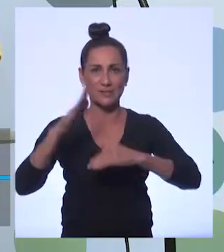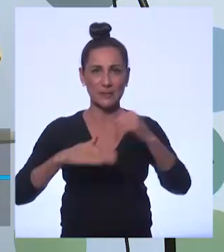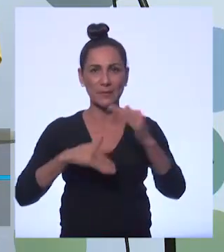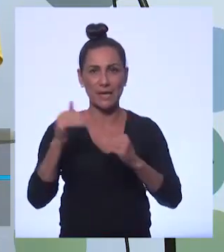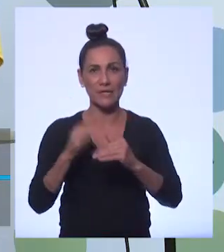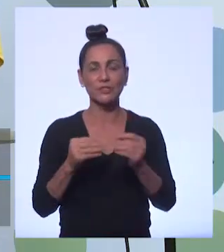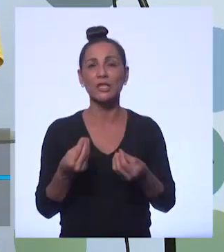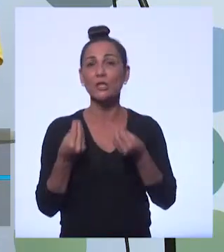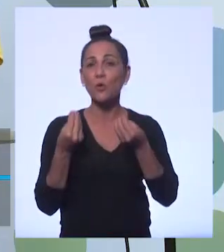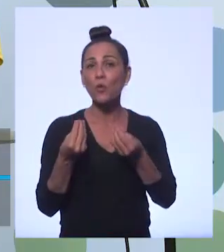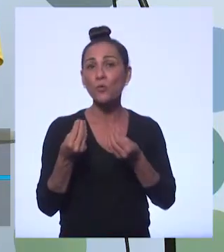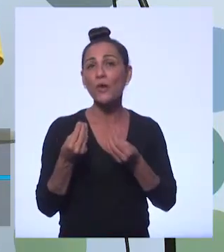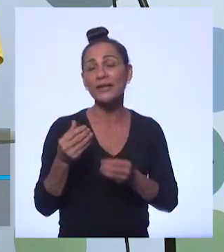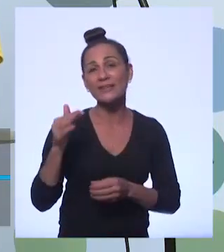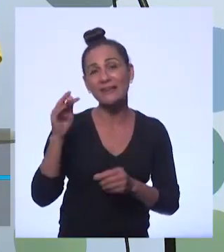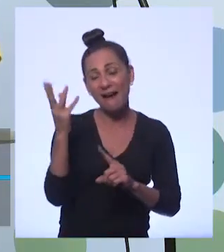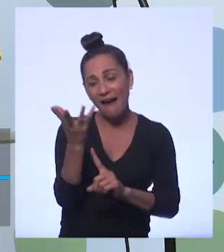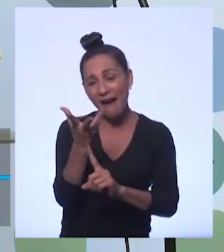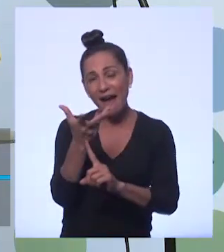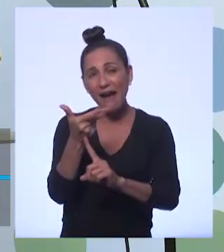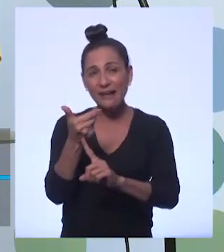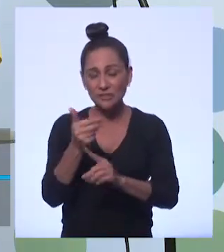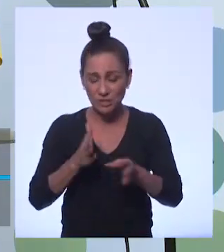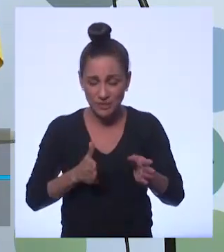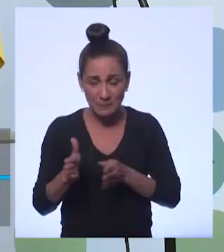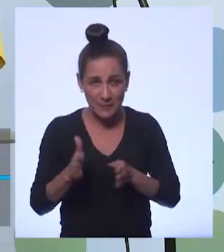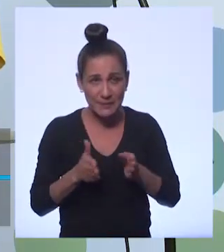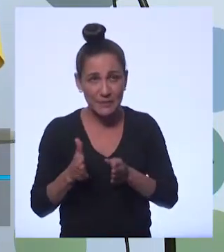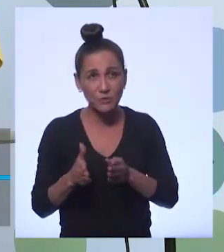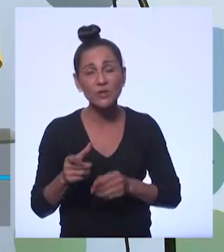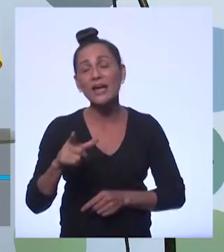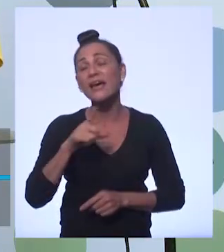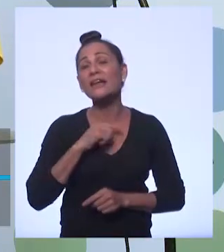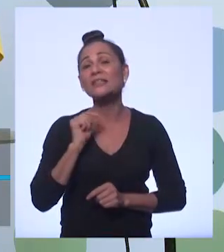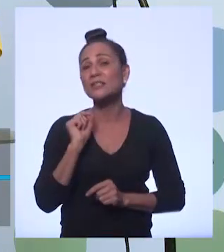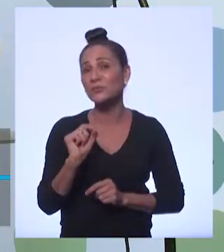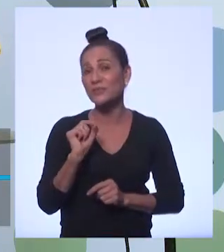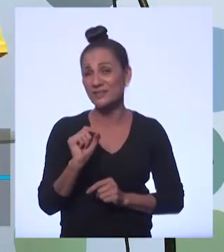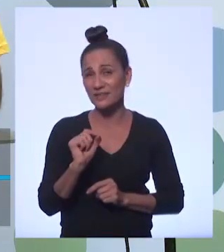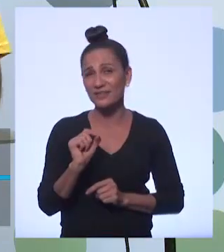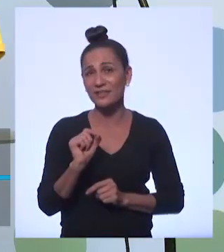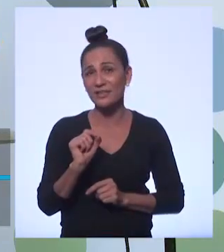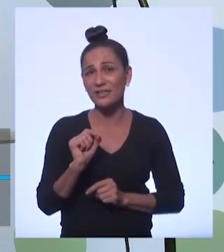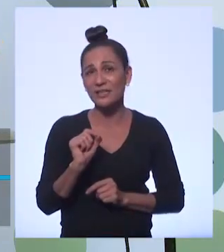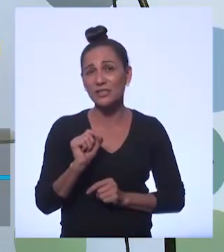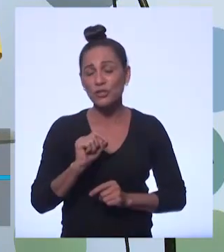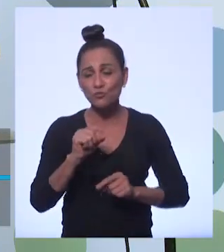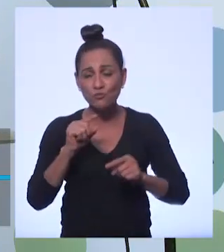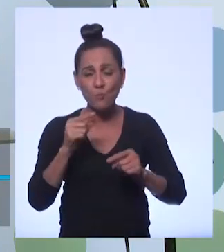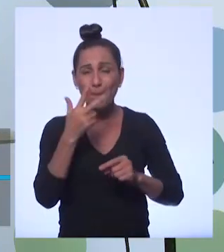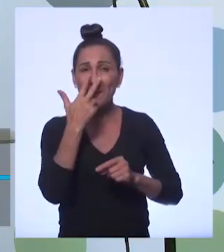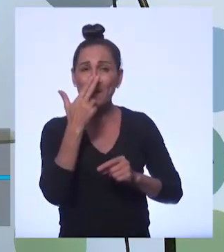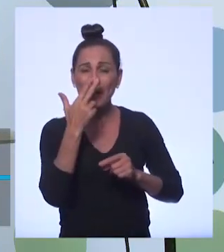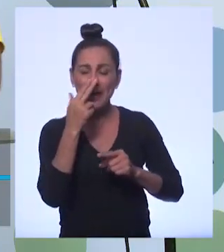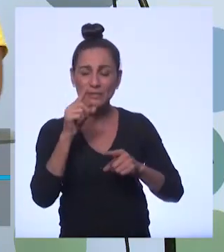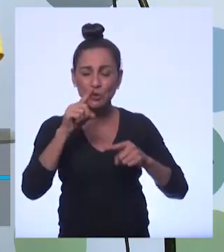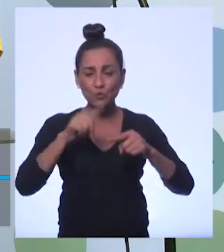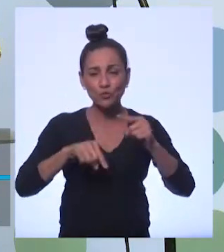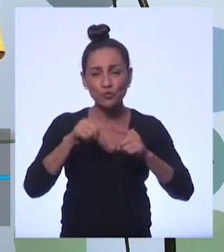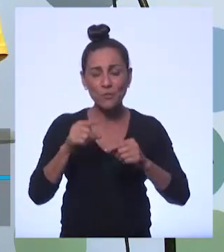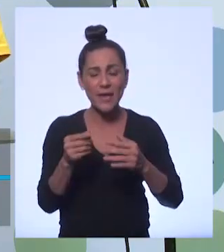que a arte, desde esse momento, ela já tem aí um quê de um instrumento, de um meio